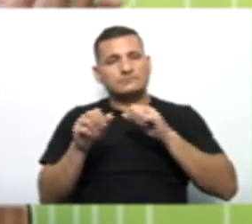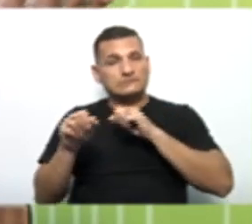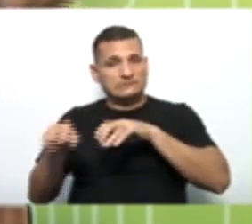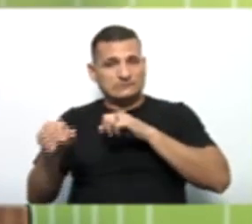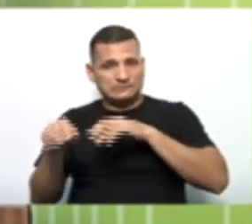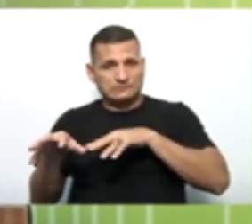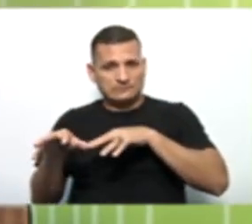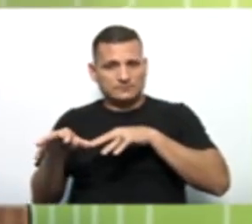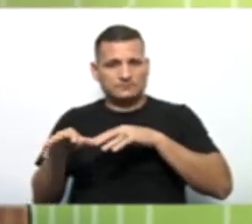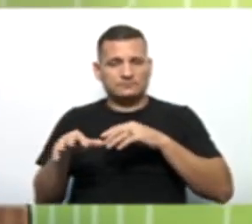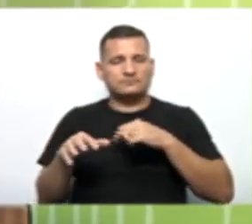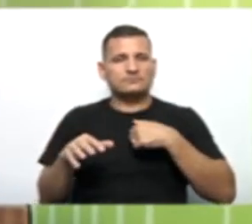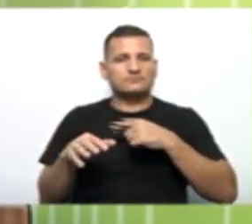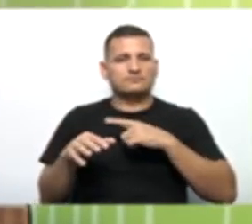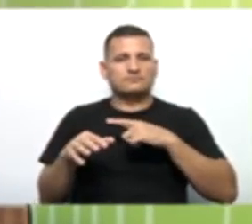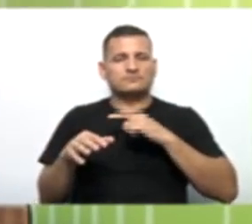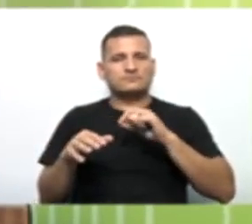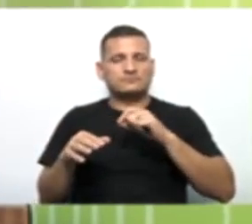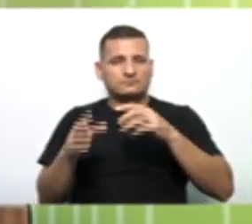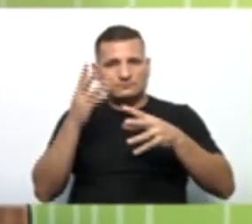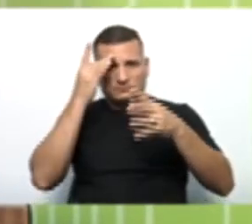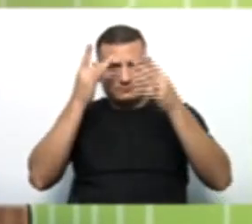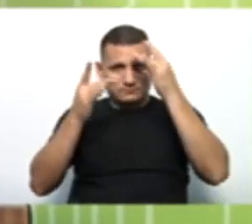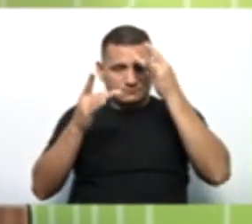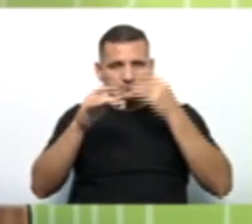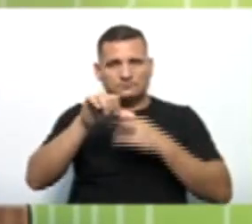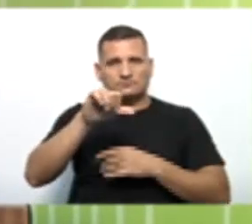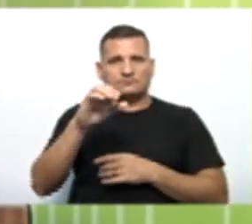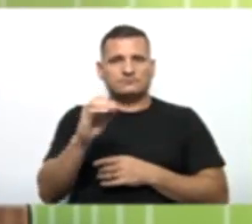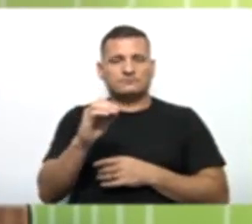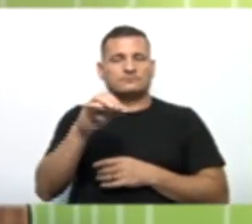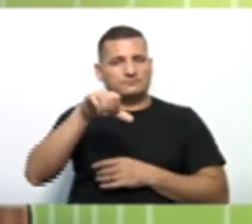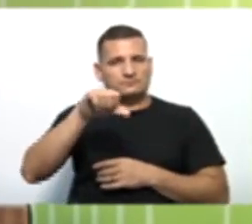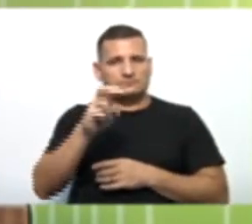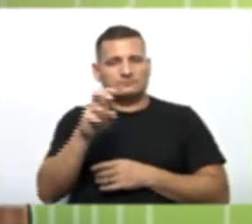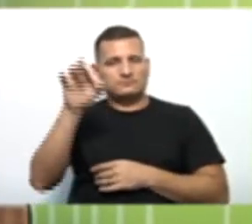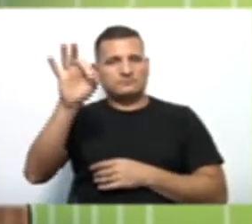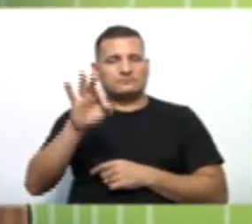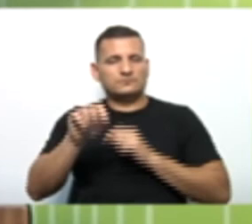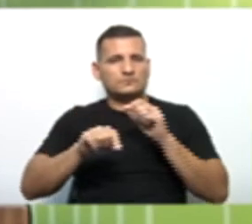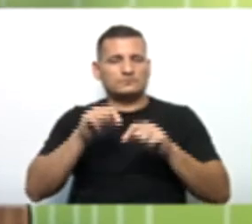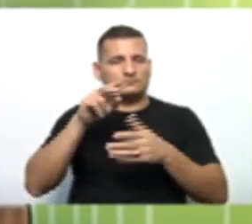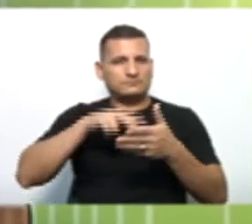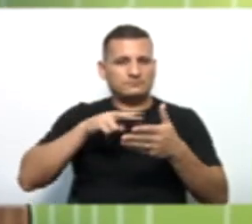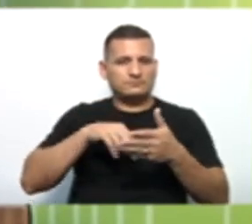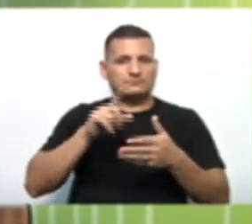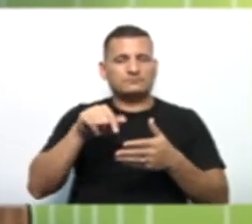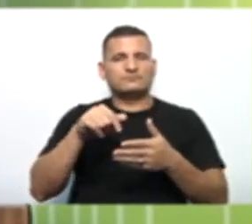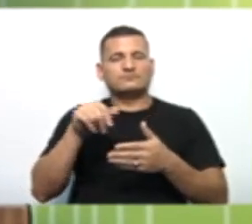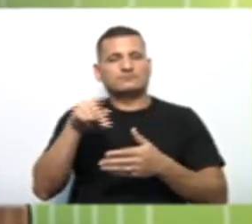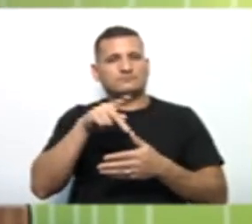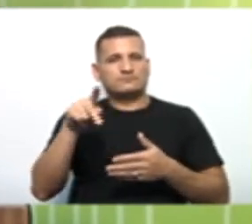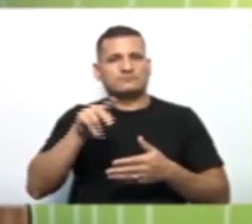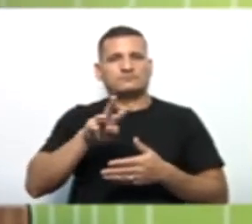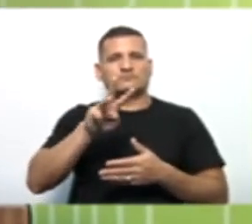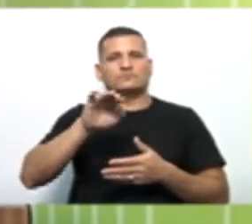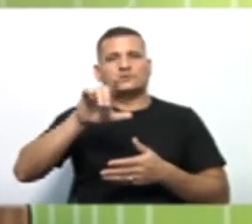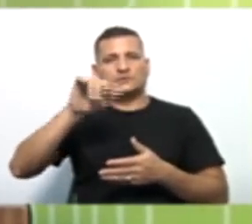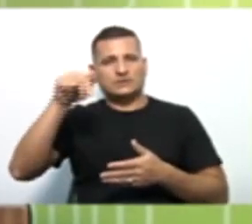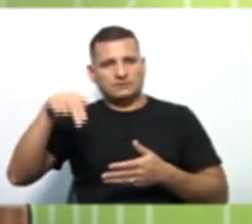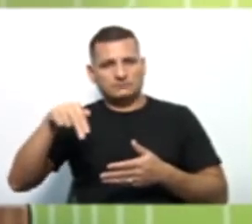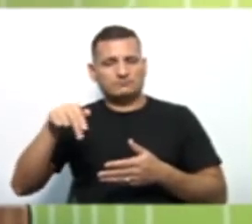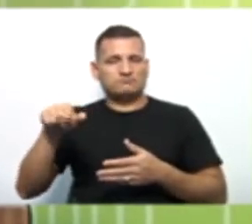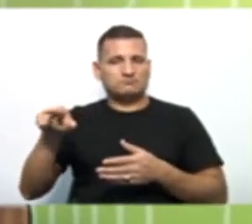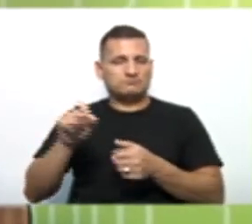eu ensino algo eu chego assimilar até noventa e cinco porcento daquilo que eu li né o estudo feito pelo professor william gleice e